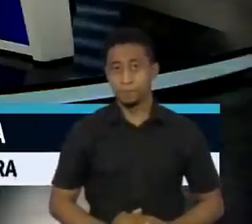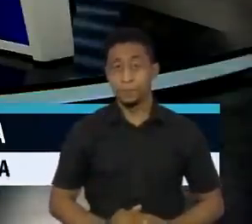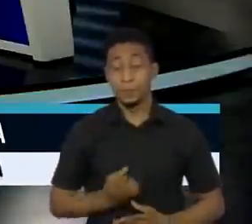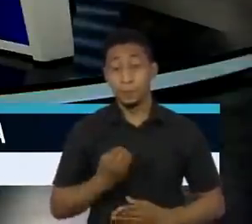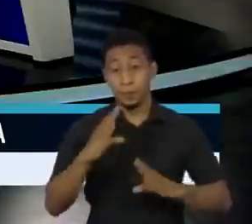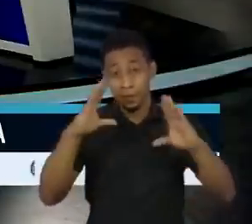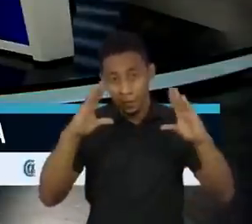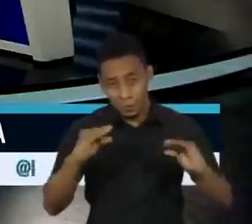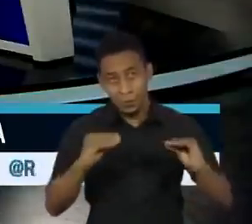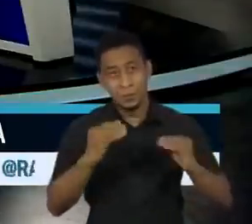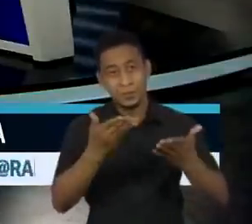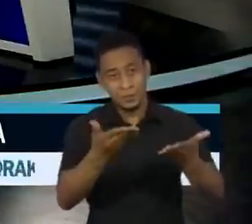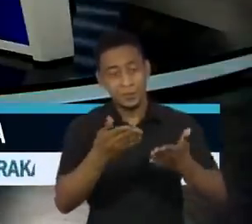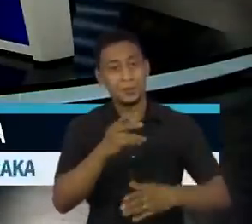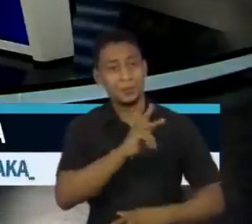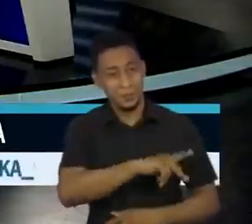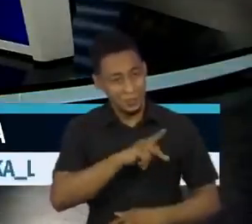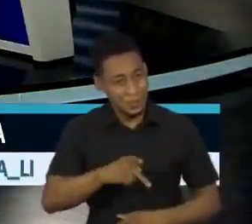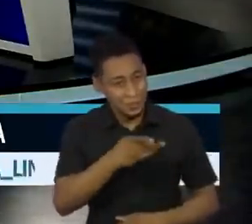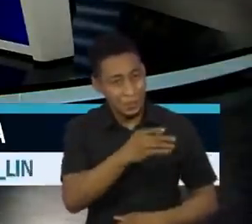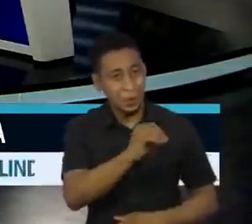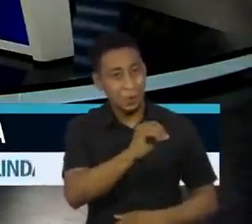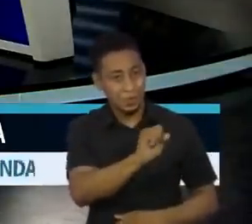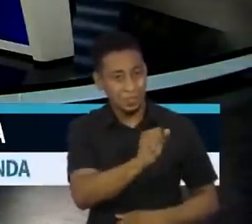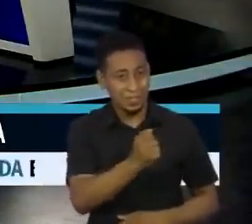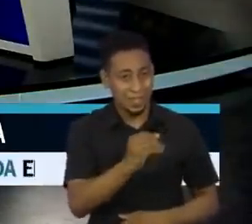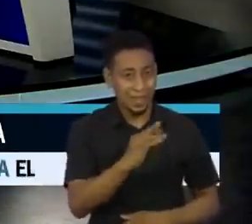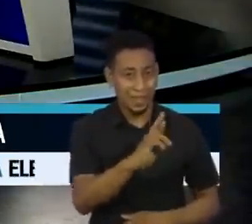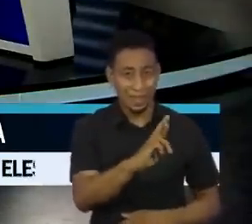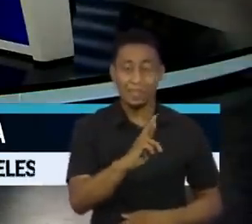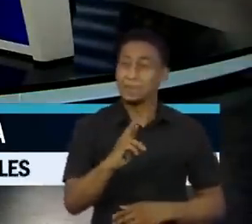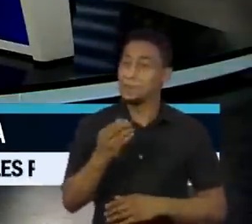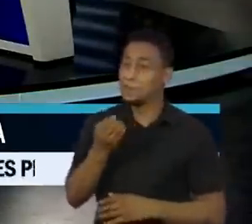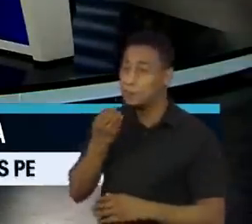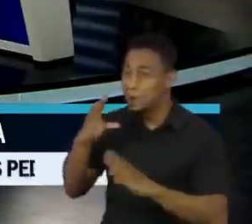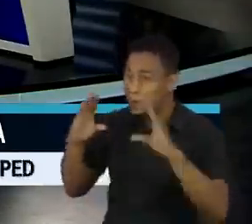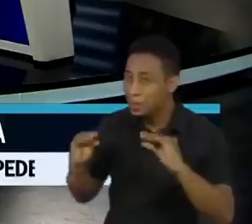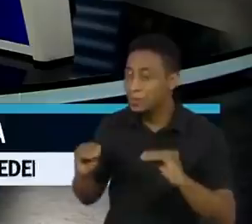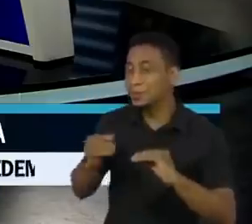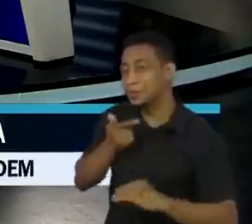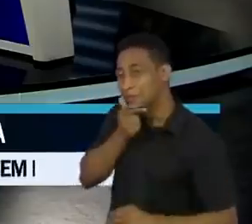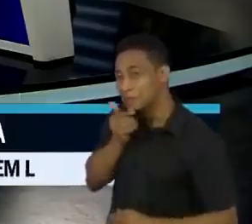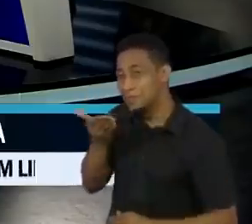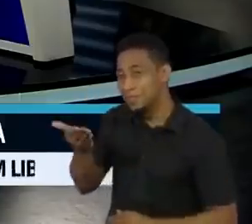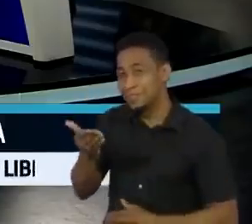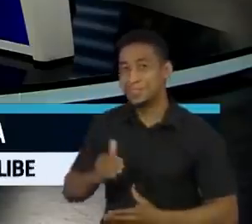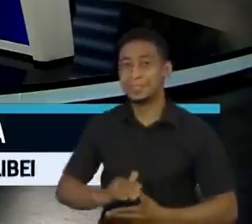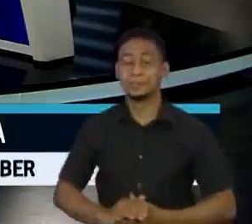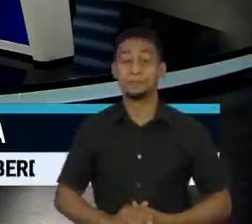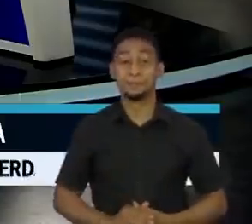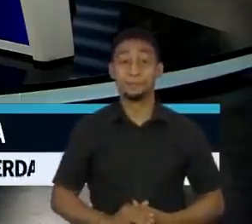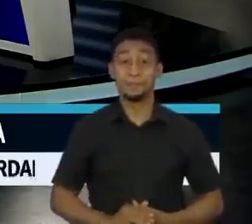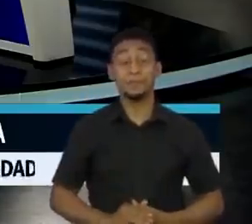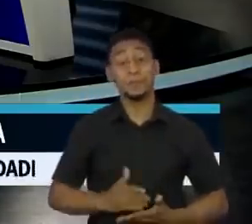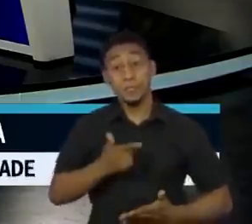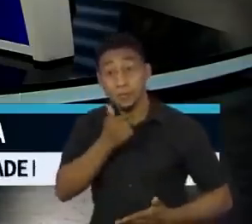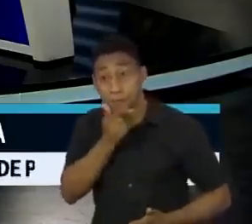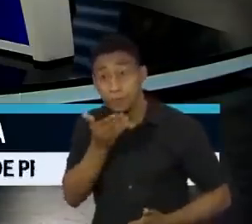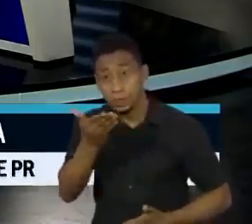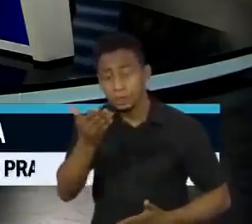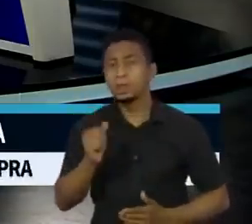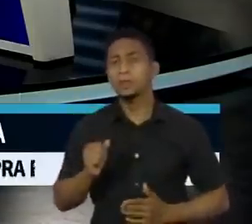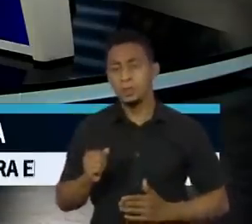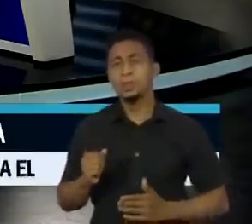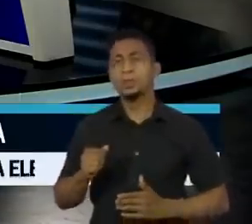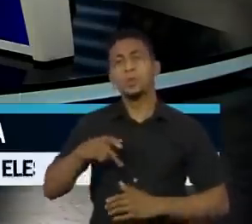Boa noite, professor Vilhena. Boa noite. Obrigada. Prazer estar aqui. Prazer todo nosso. Boa noite, Vila. Boa noite. Boa noite, tudo bem? Boa noite. Vila, o presidente, ao